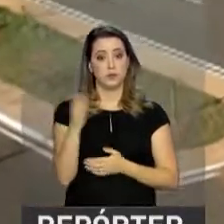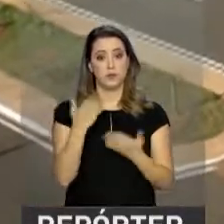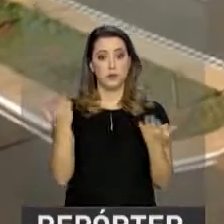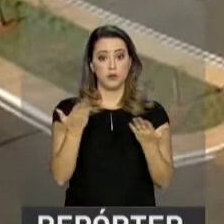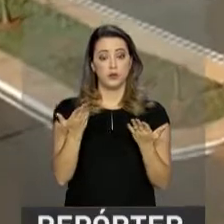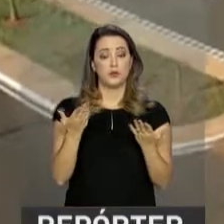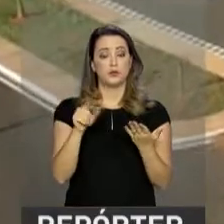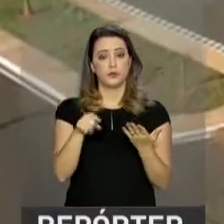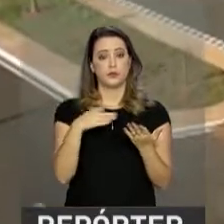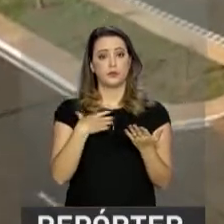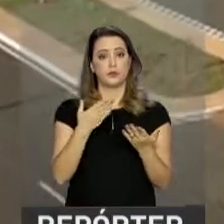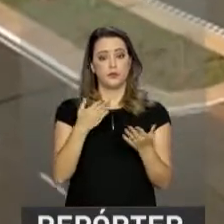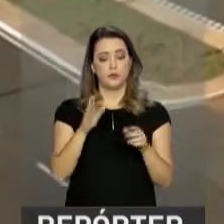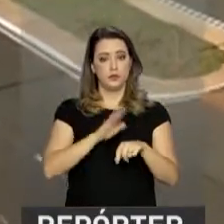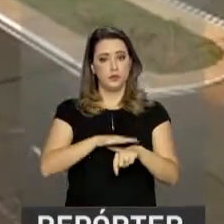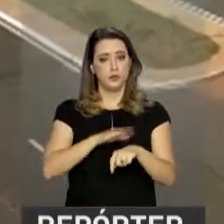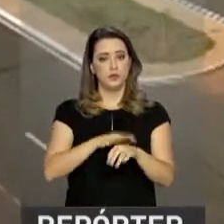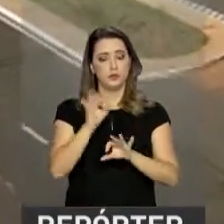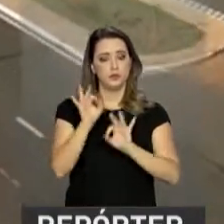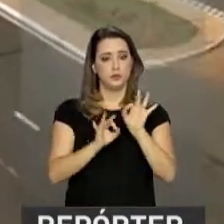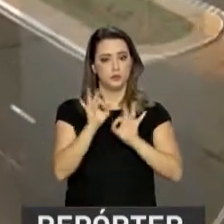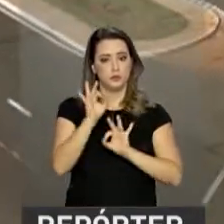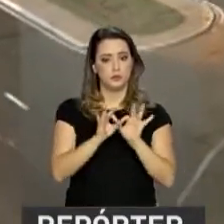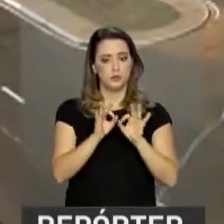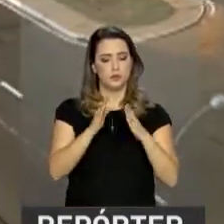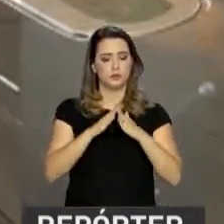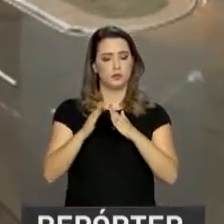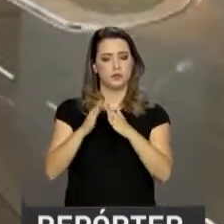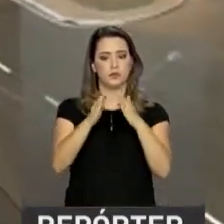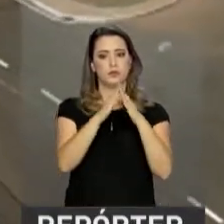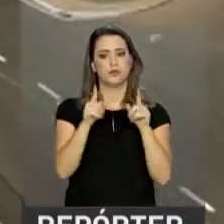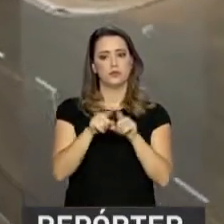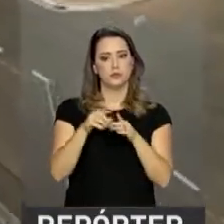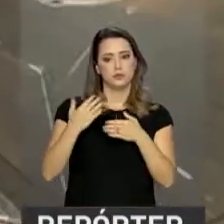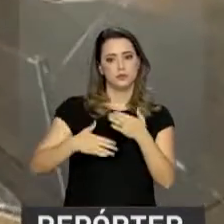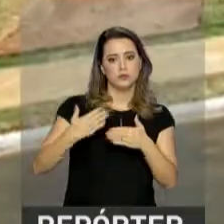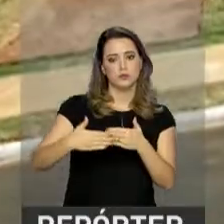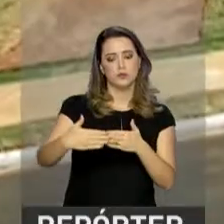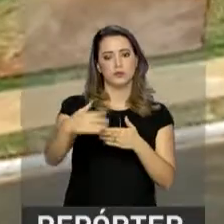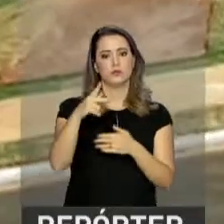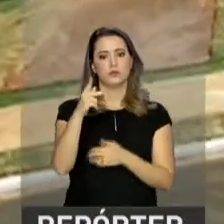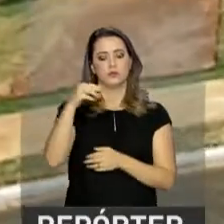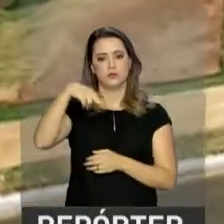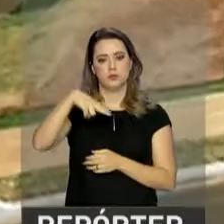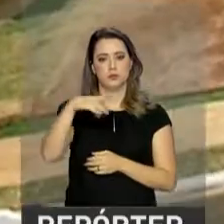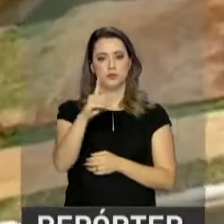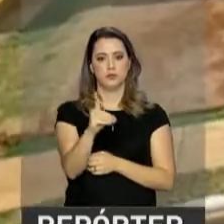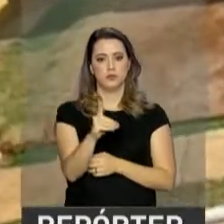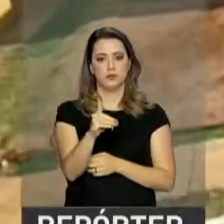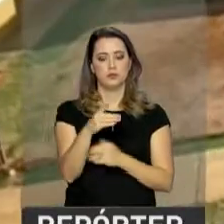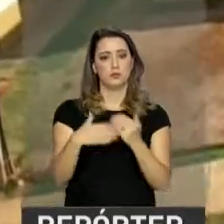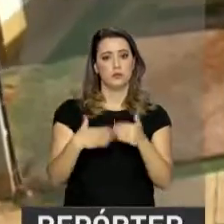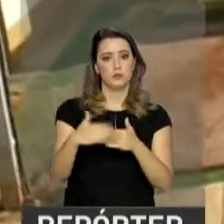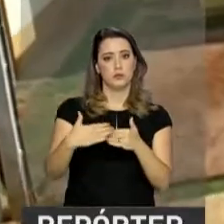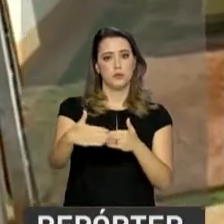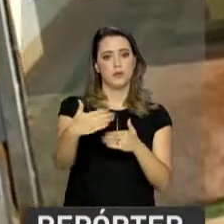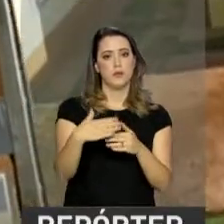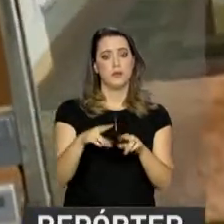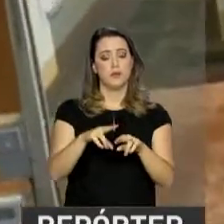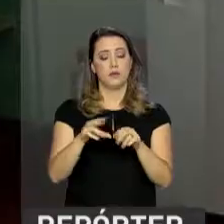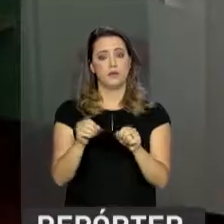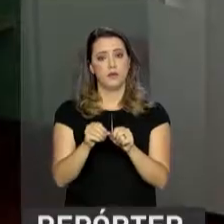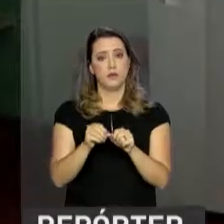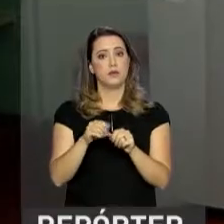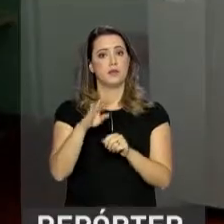do Brasil foi traçado na Pesquisa Nacional por Amostra de Domicílios Contínua, ou PNAD Contínua, realizada pelo